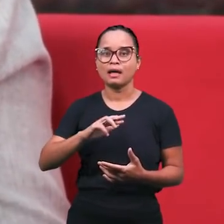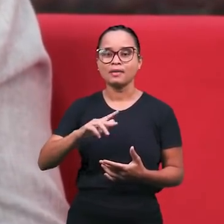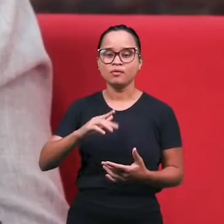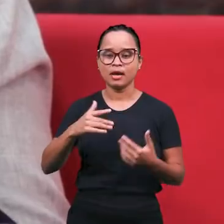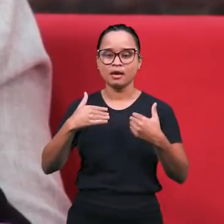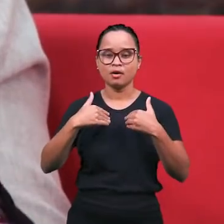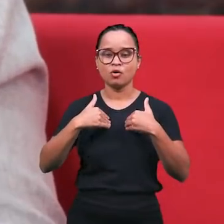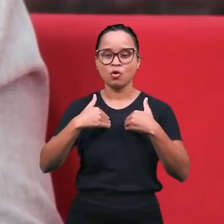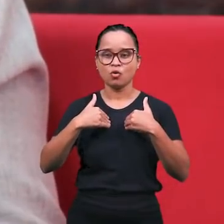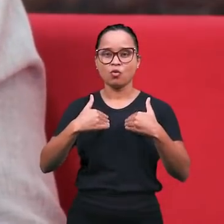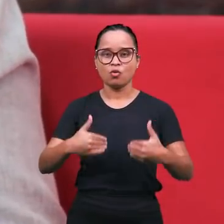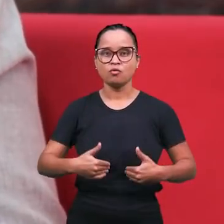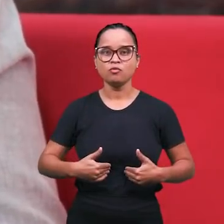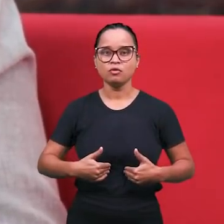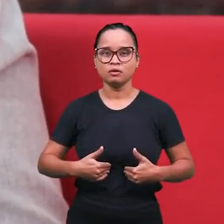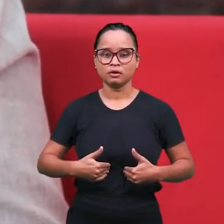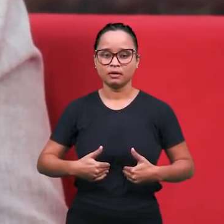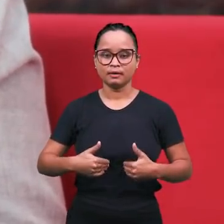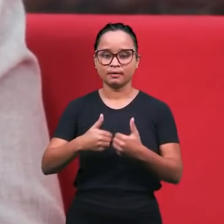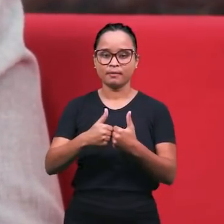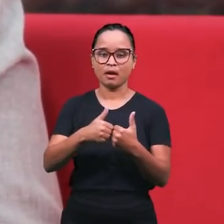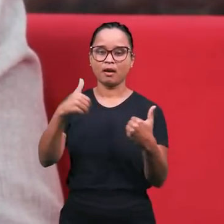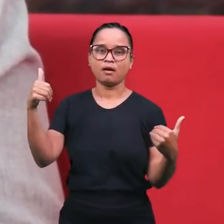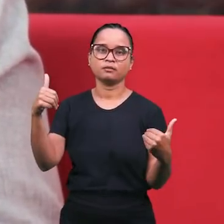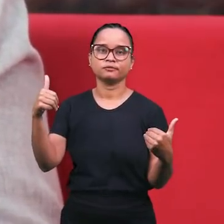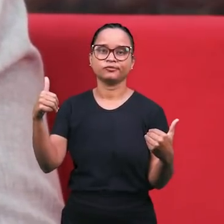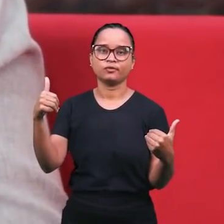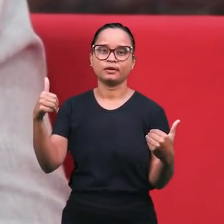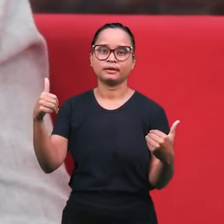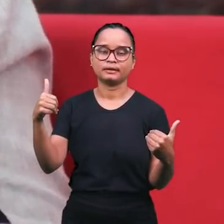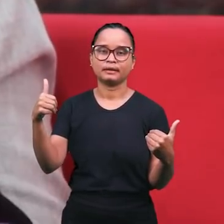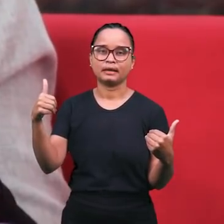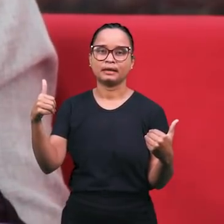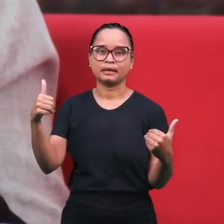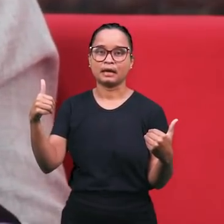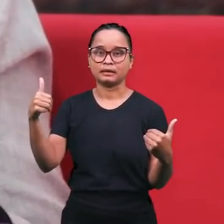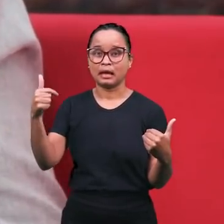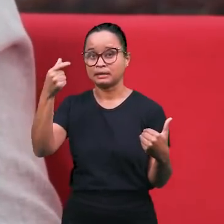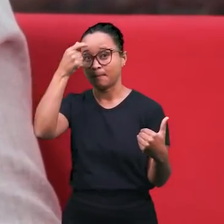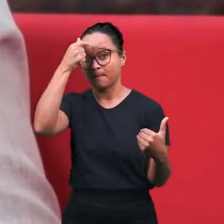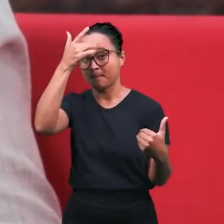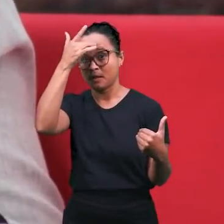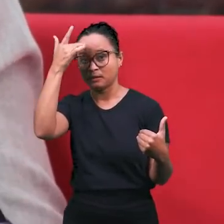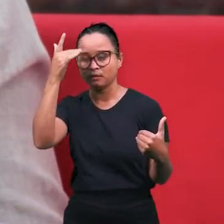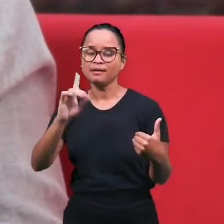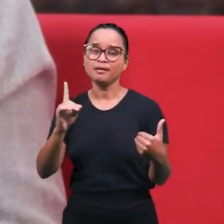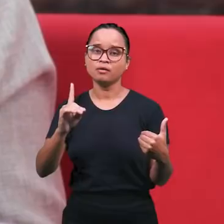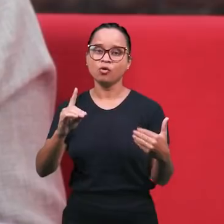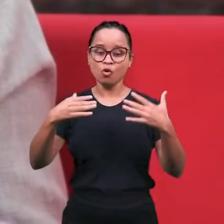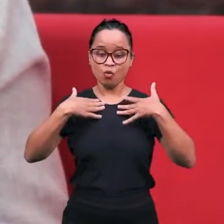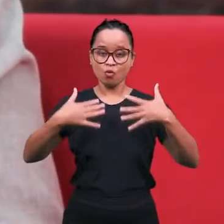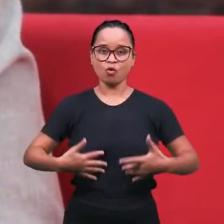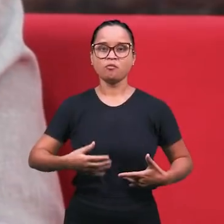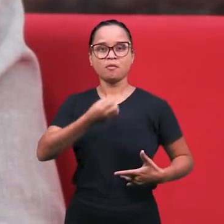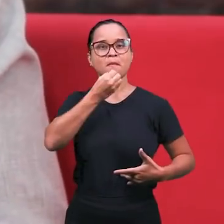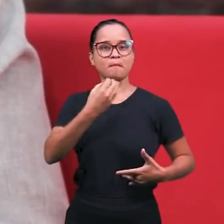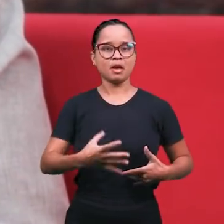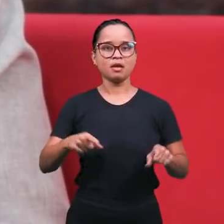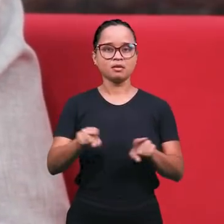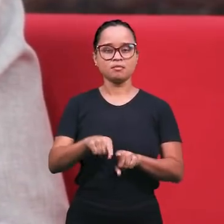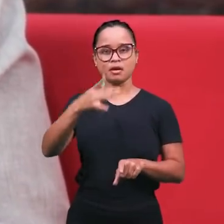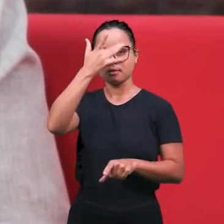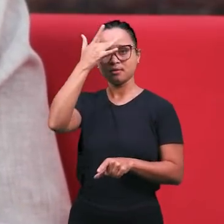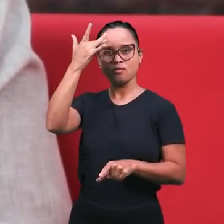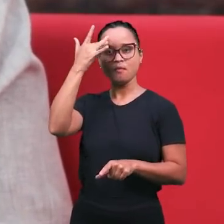está dividida, o corpo não está dividido, Então, você precisa estar bem, física e mentalmente, para